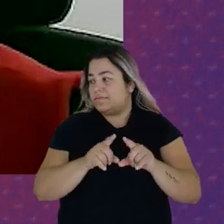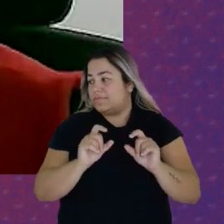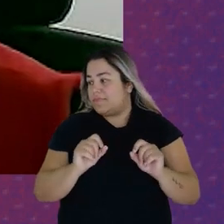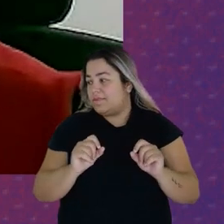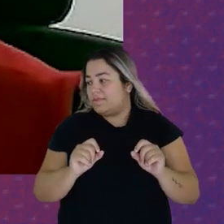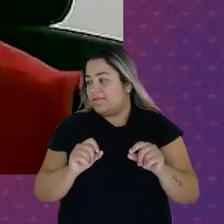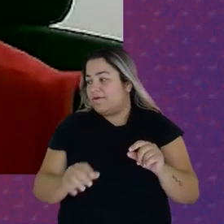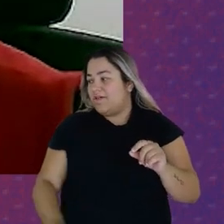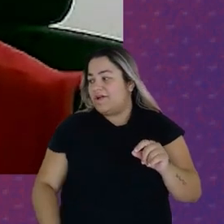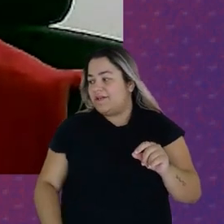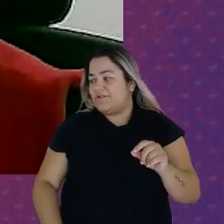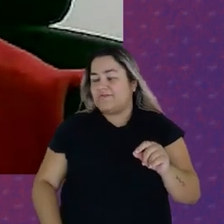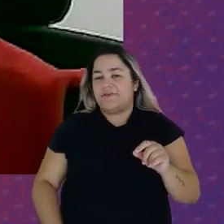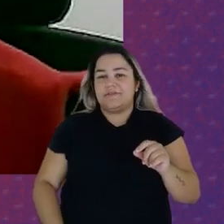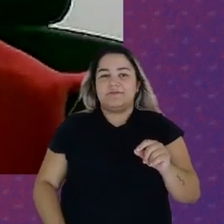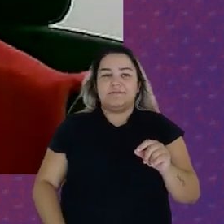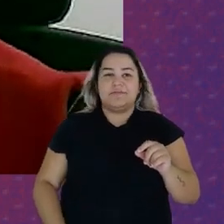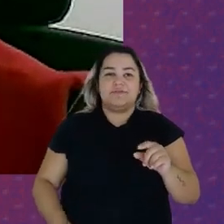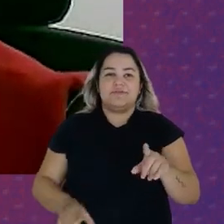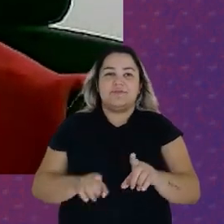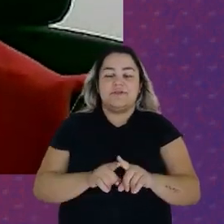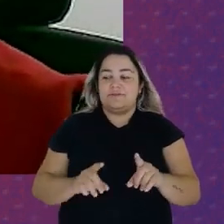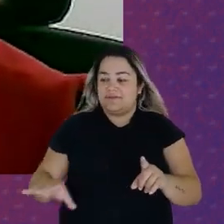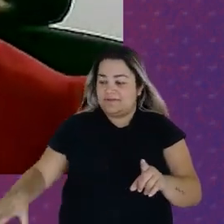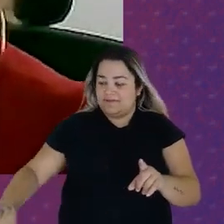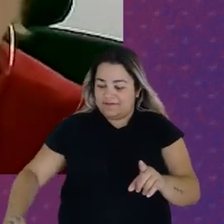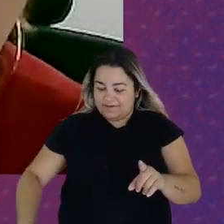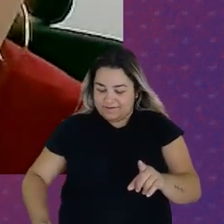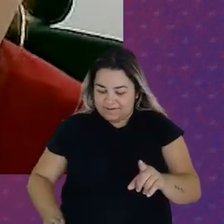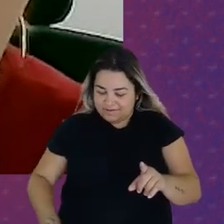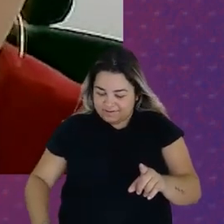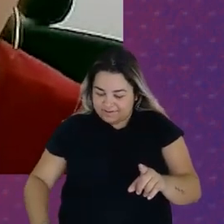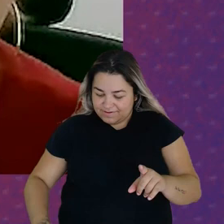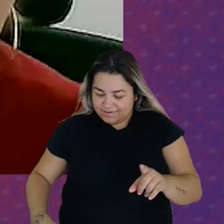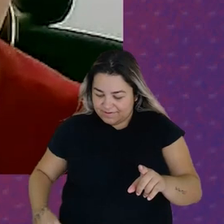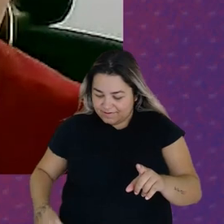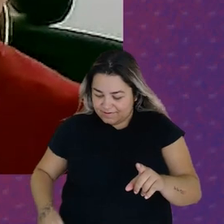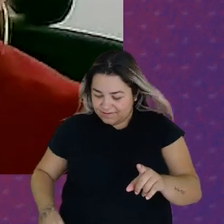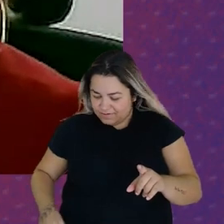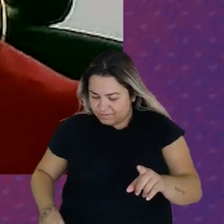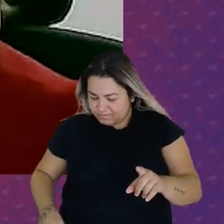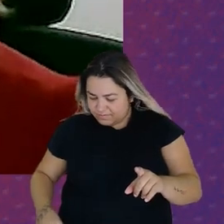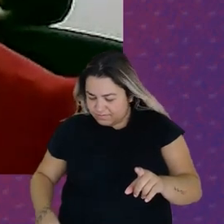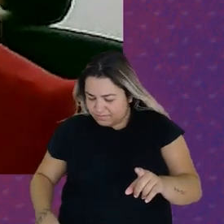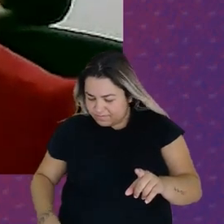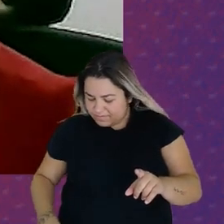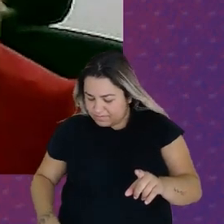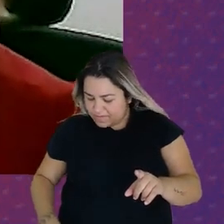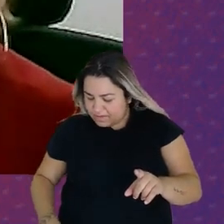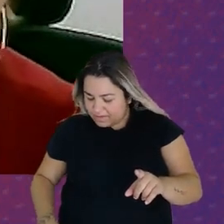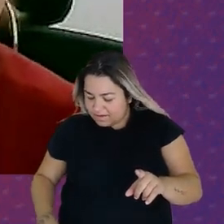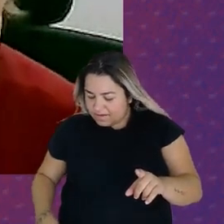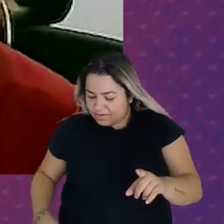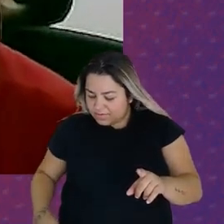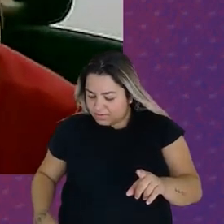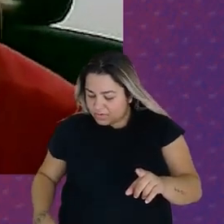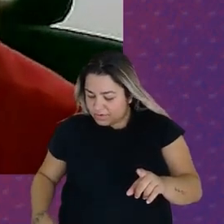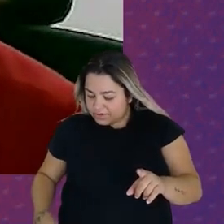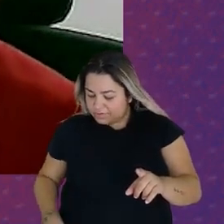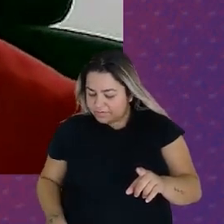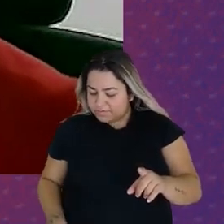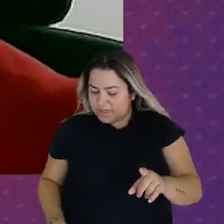nesses momentos em que aqui em Santa Catarina, em outros estados do Brasil e também no nosso